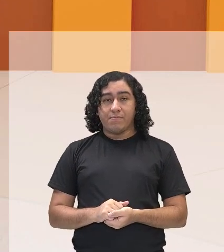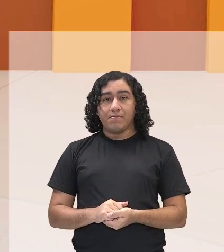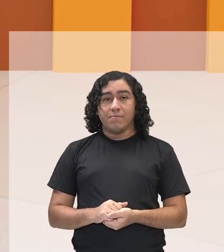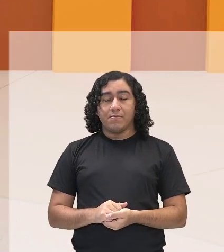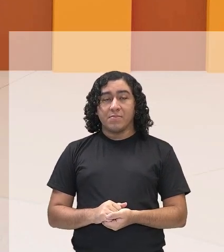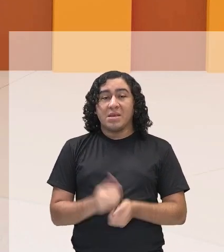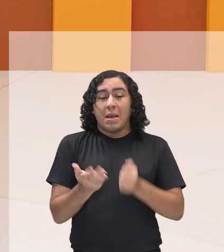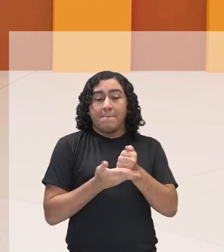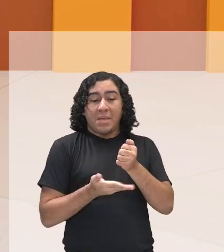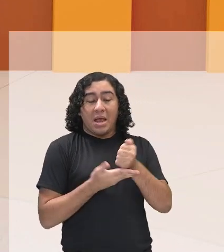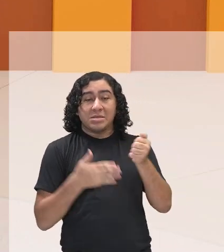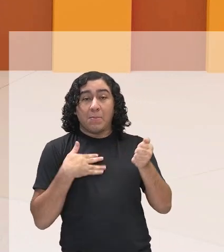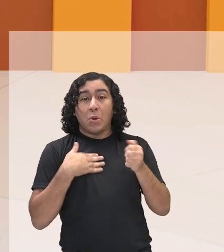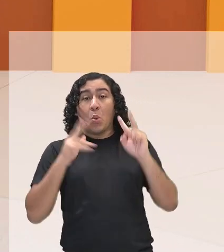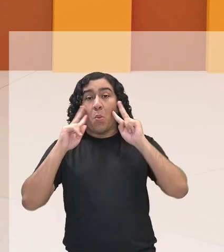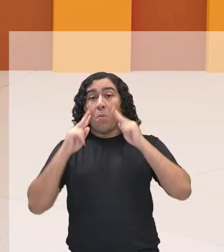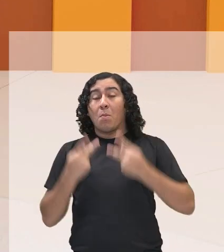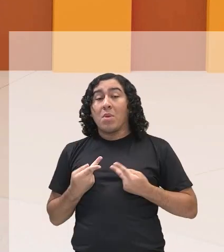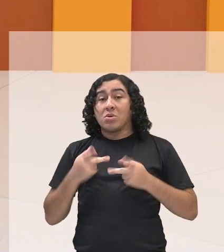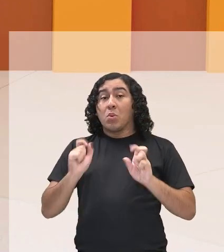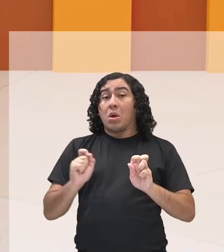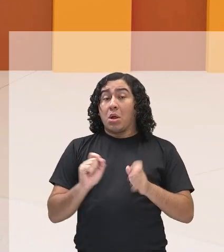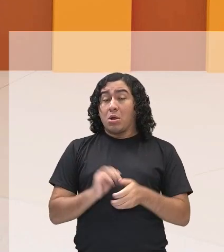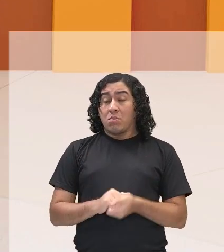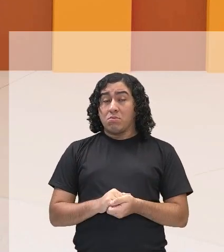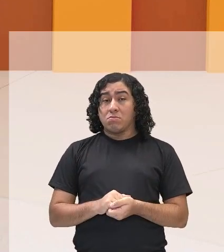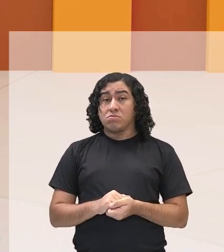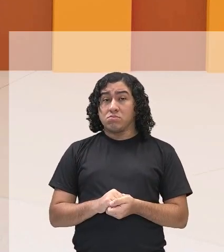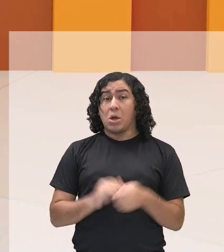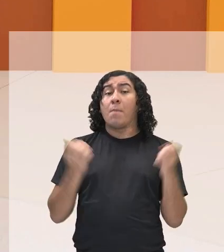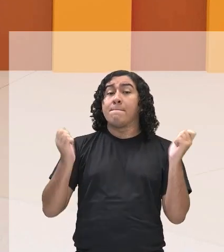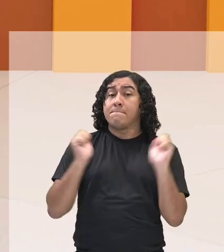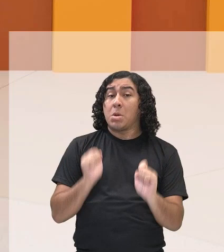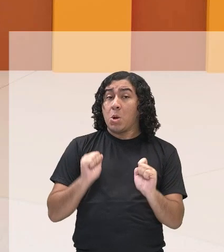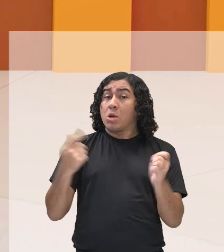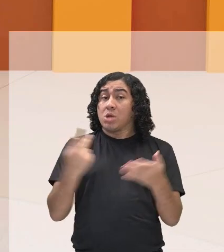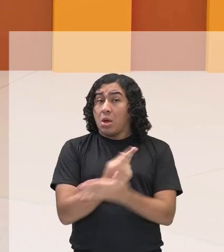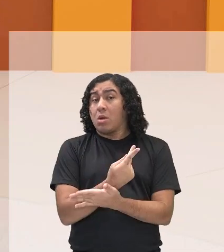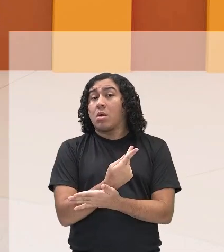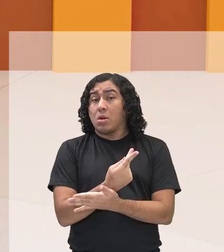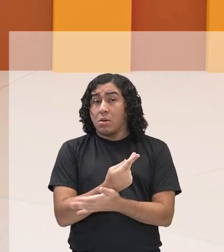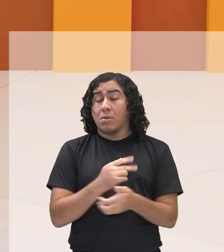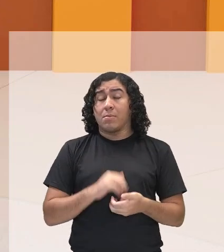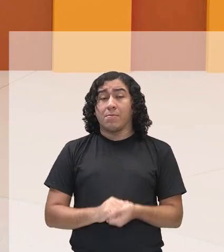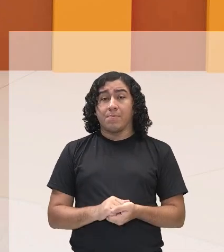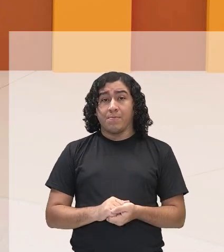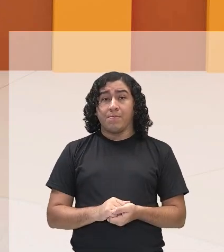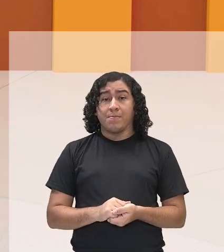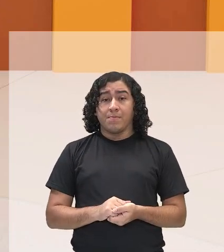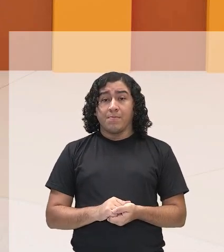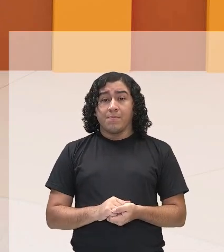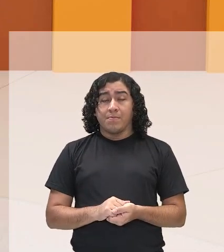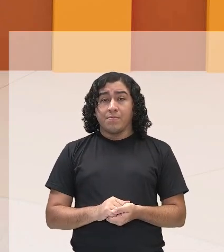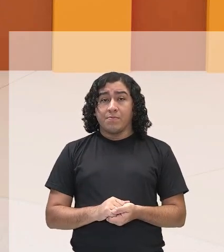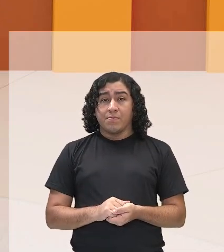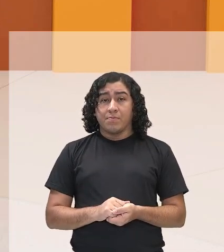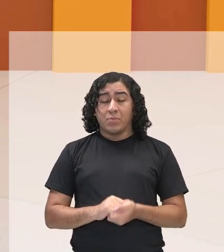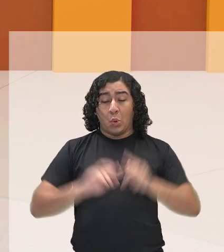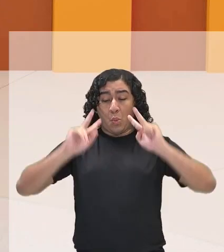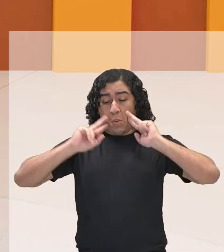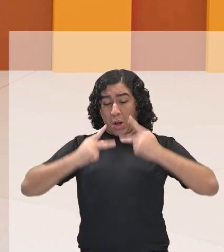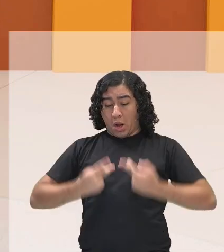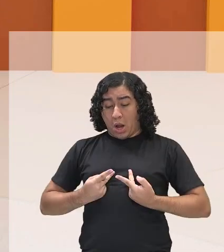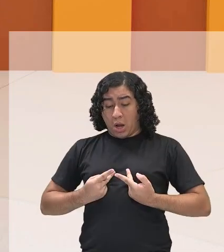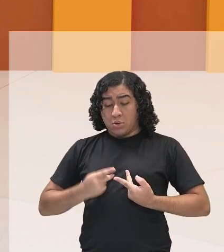é ser imperfeito. Imperfeito, como dizia Platão. Esse corpo ele é imperfeito, ele